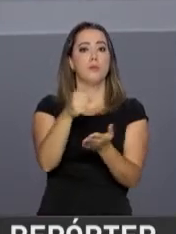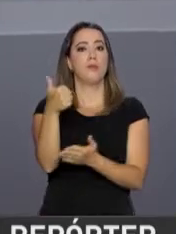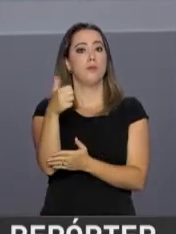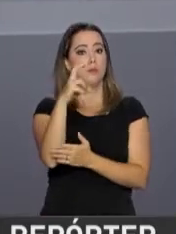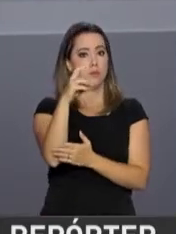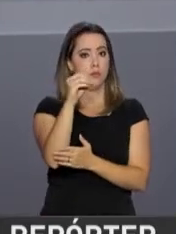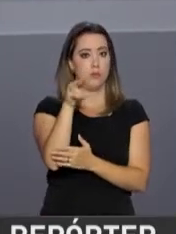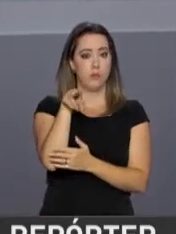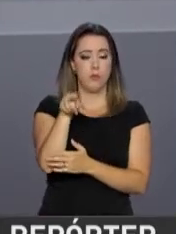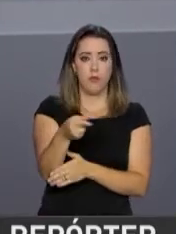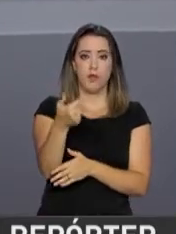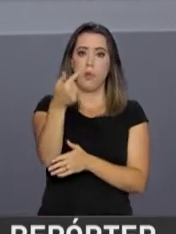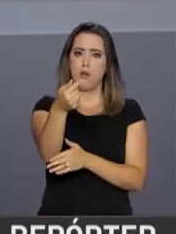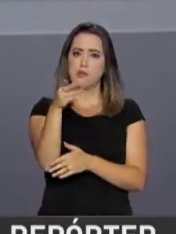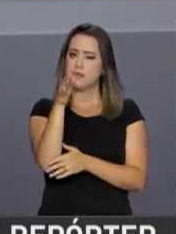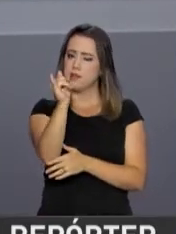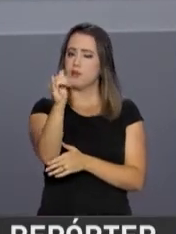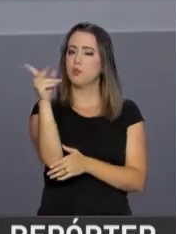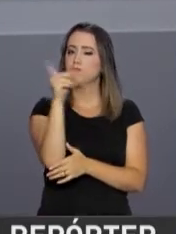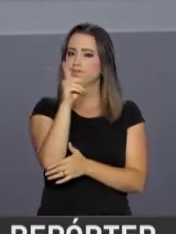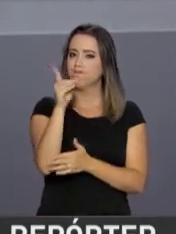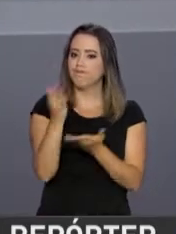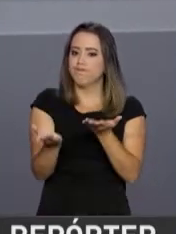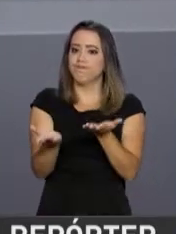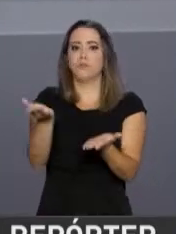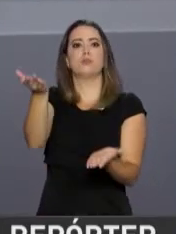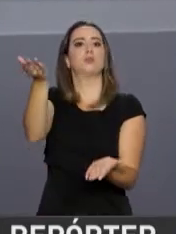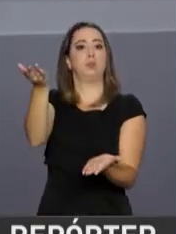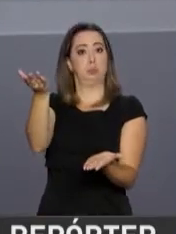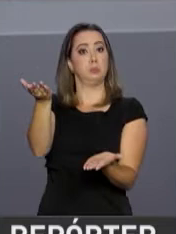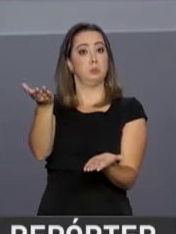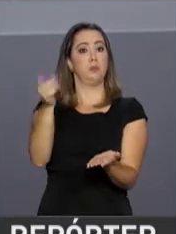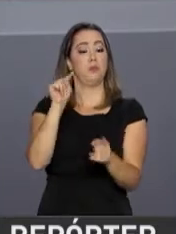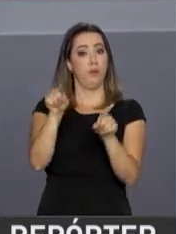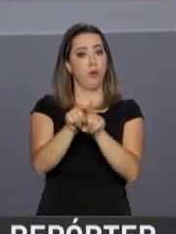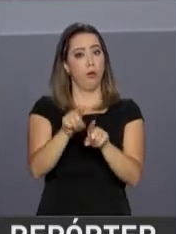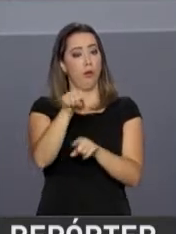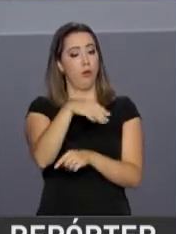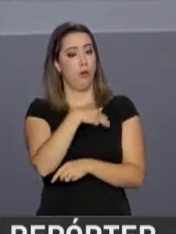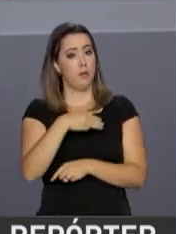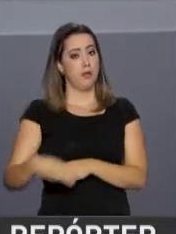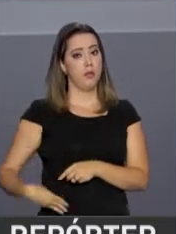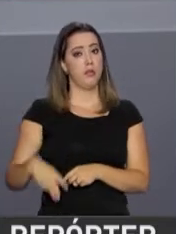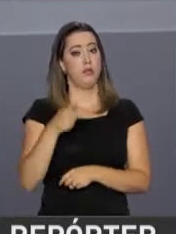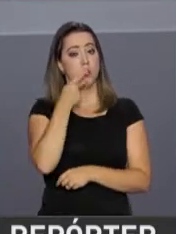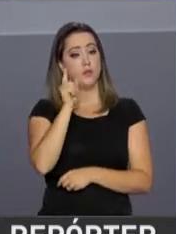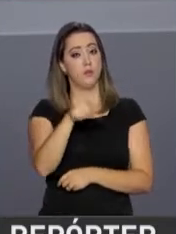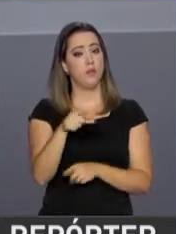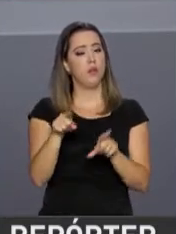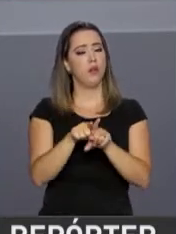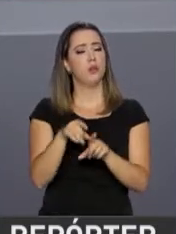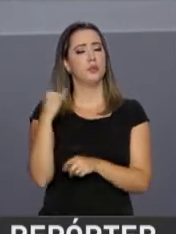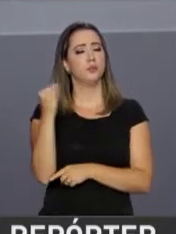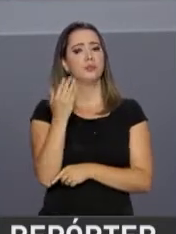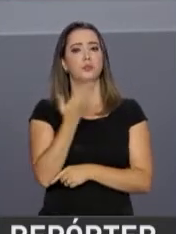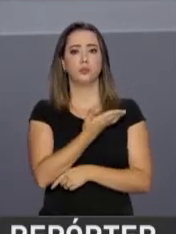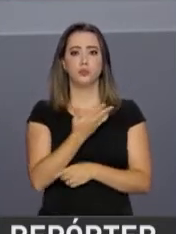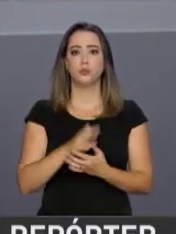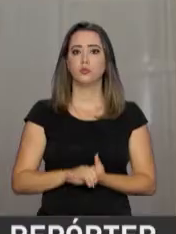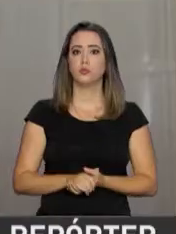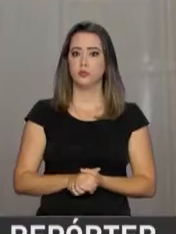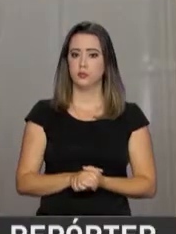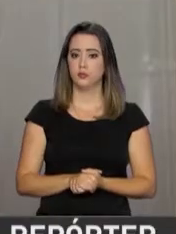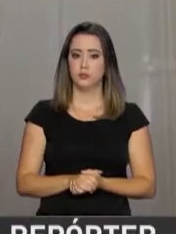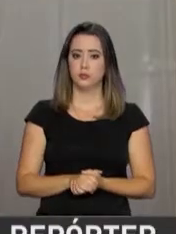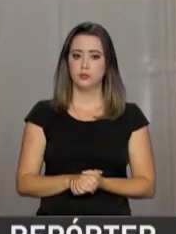dólares o secretário de comércio exterior do ministério da indústria e comércio exterior de serviços abraão neto comentou esse resultado